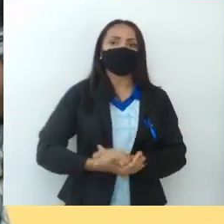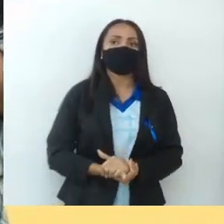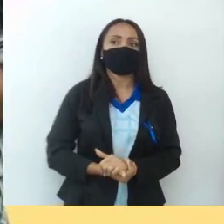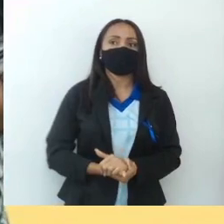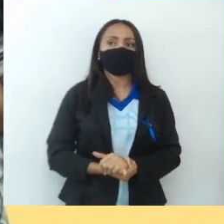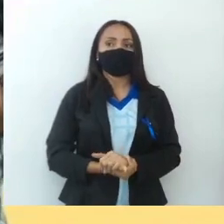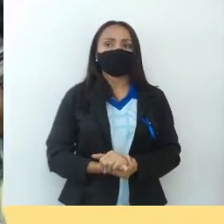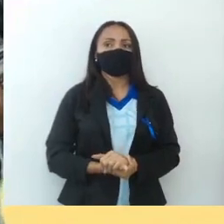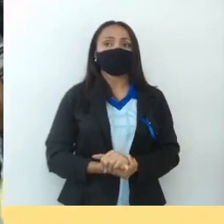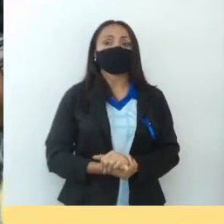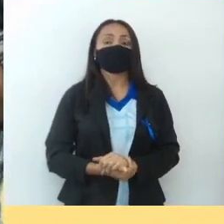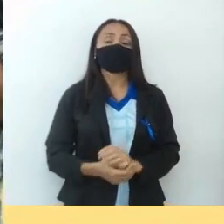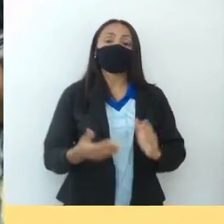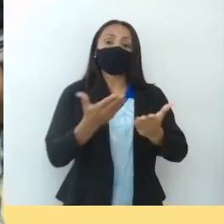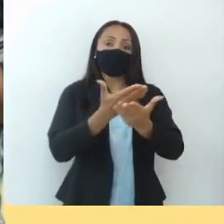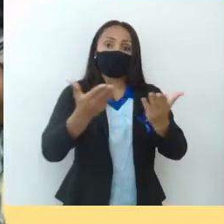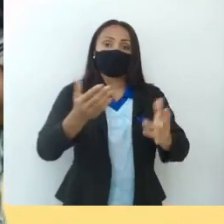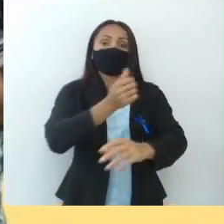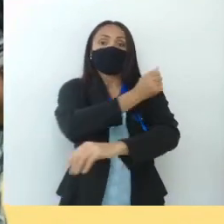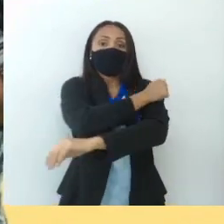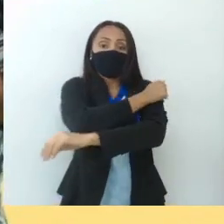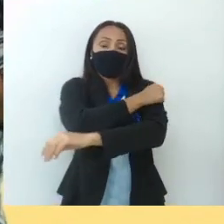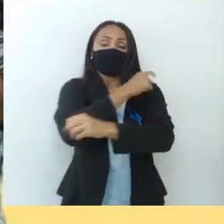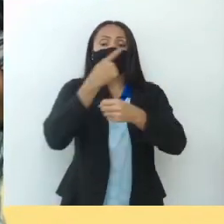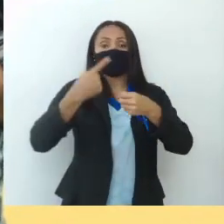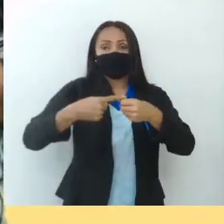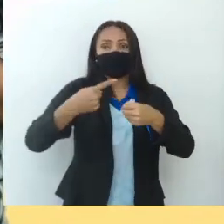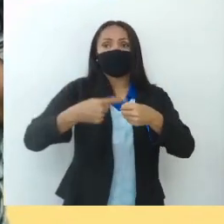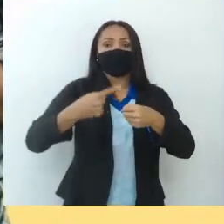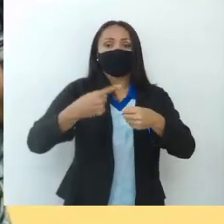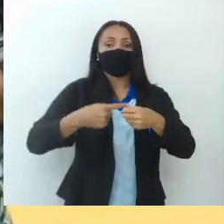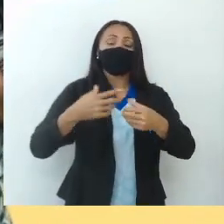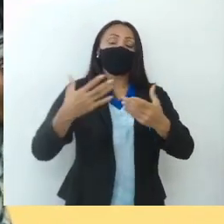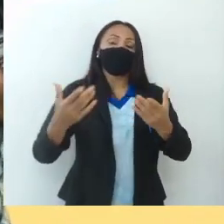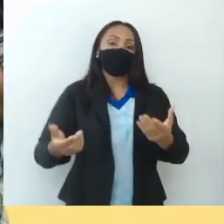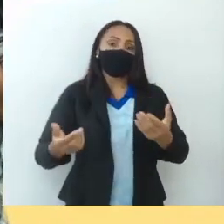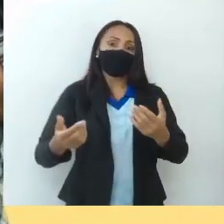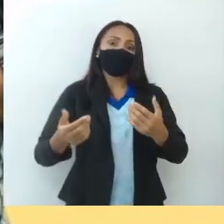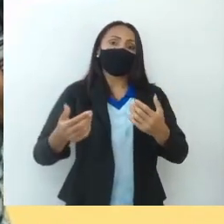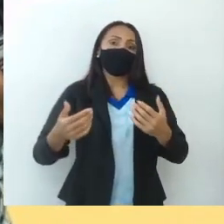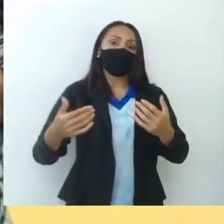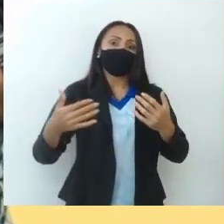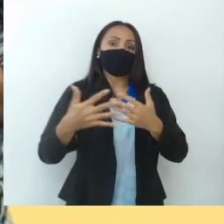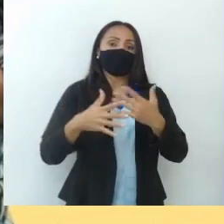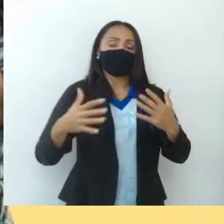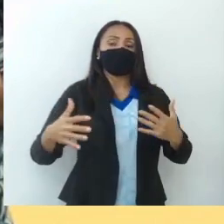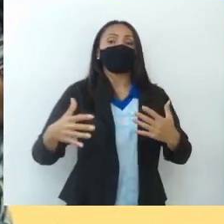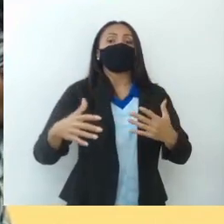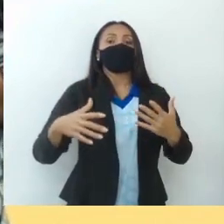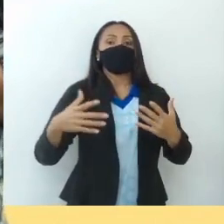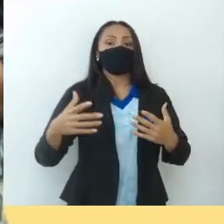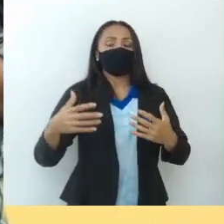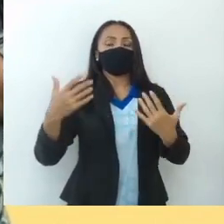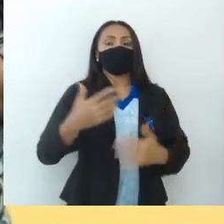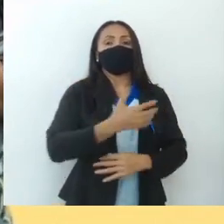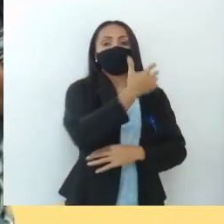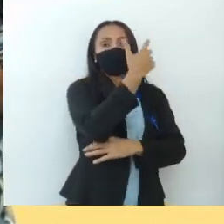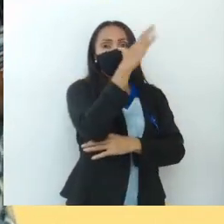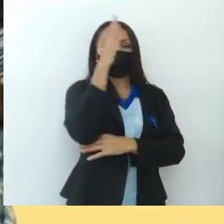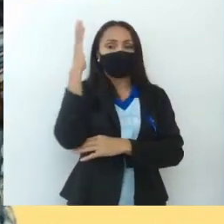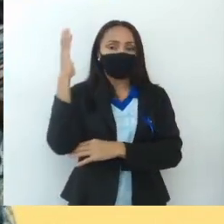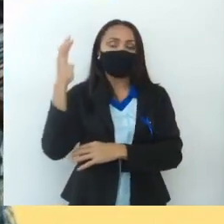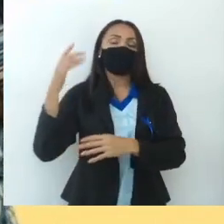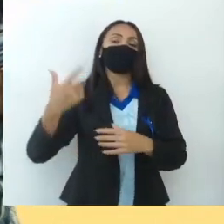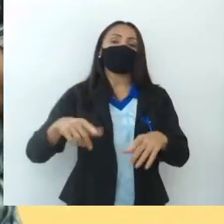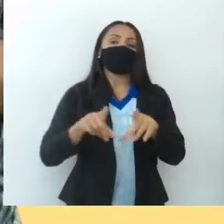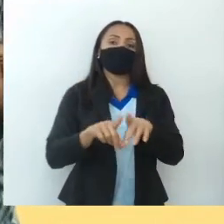que para vocês estudantes do interior, claro que as cidades, tanto na Zona da Mata quanto no Agreste, no Sertão, temos